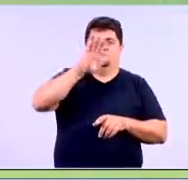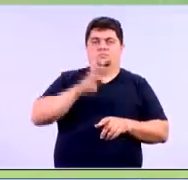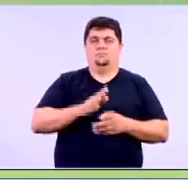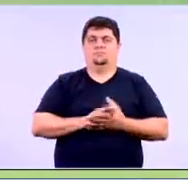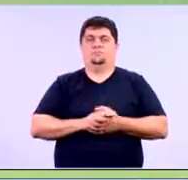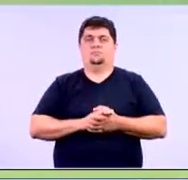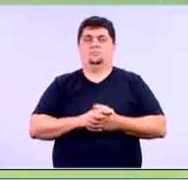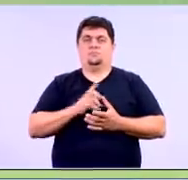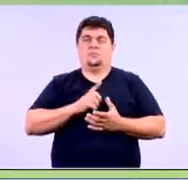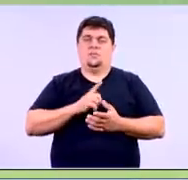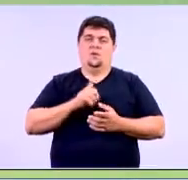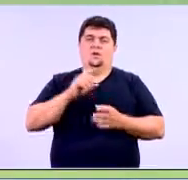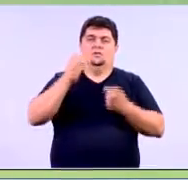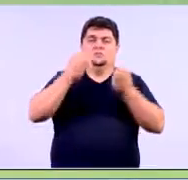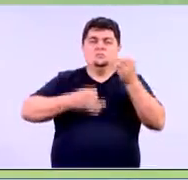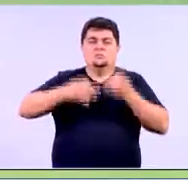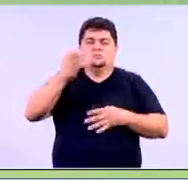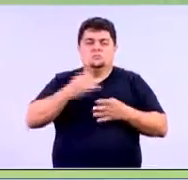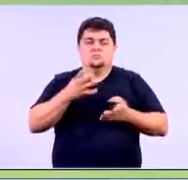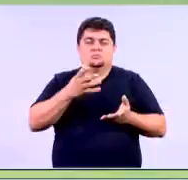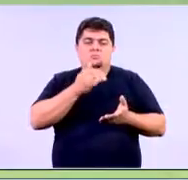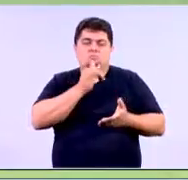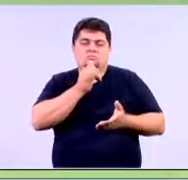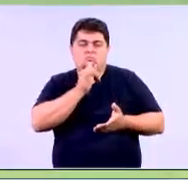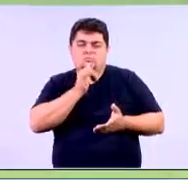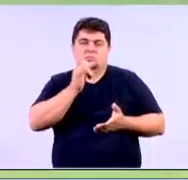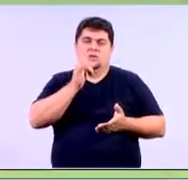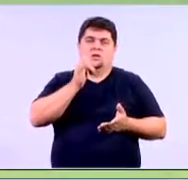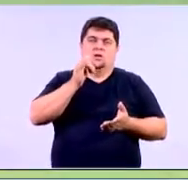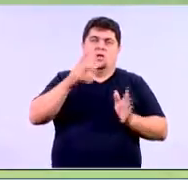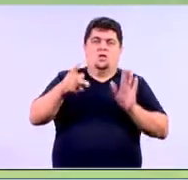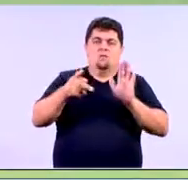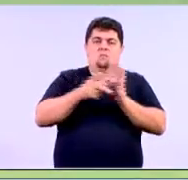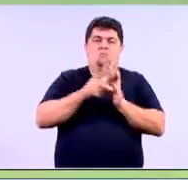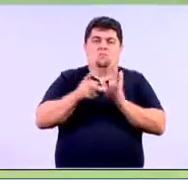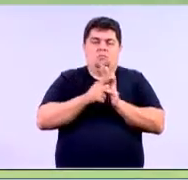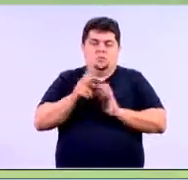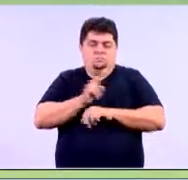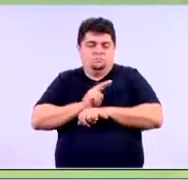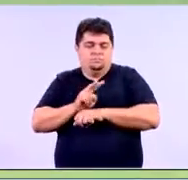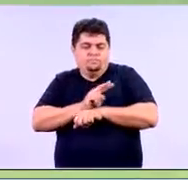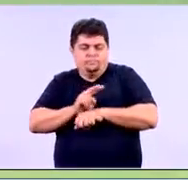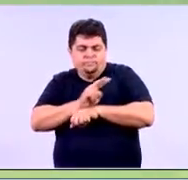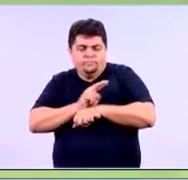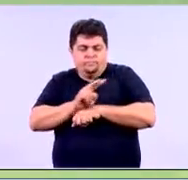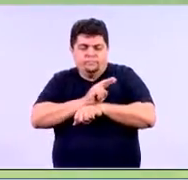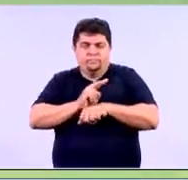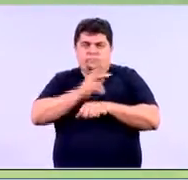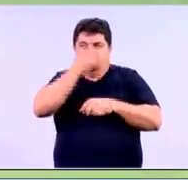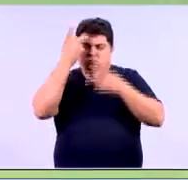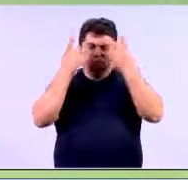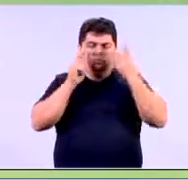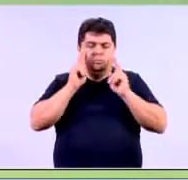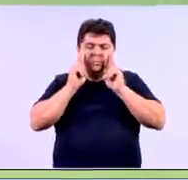como fato gerador o exercício regular do poder de polícia, ou seja, uma vez que é fiscalizado